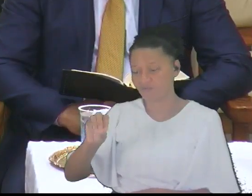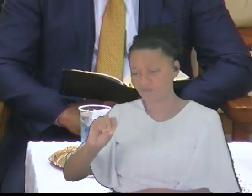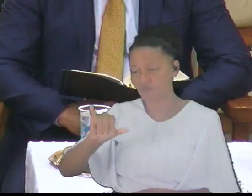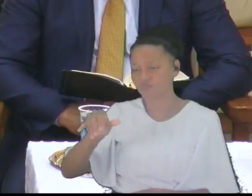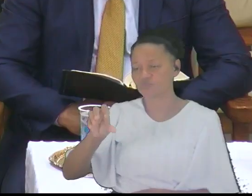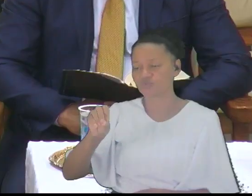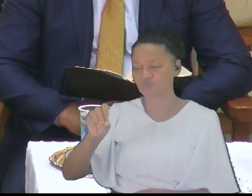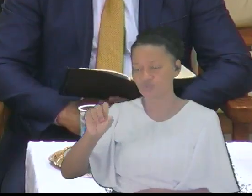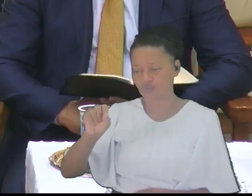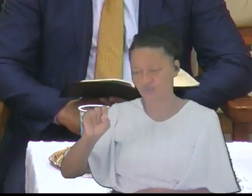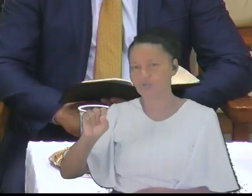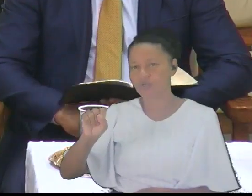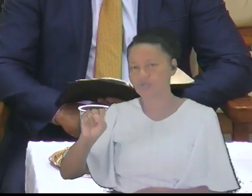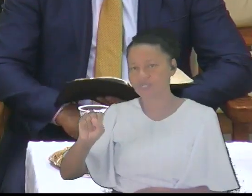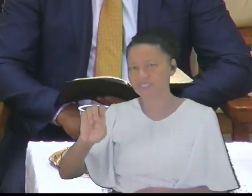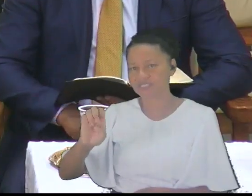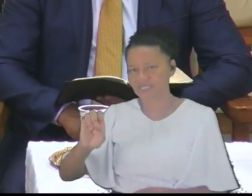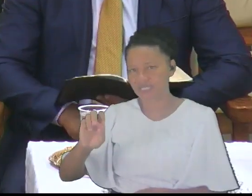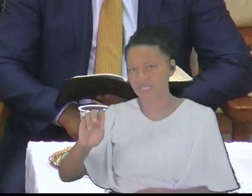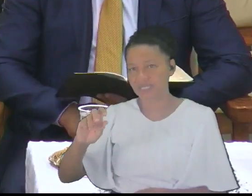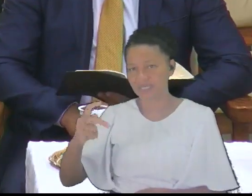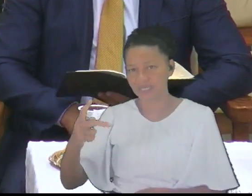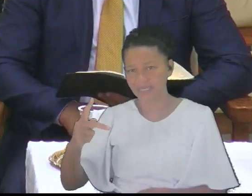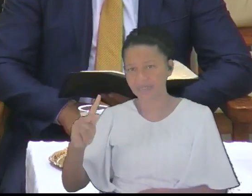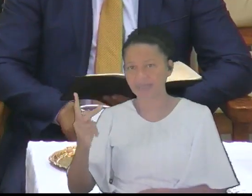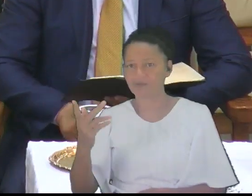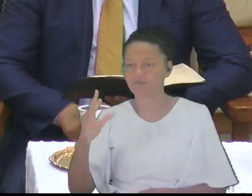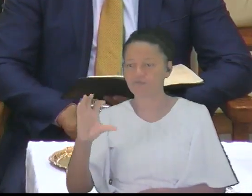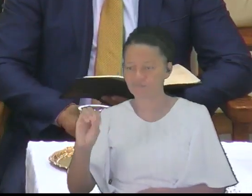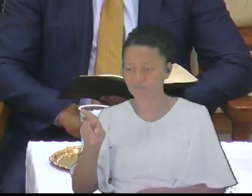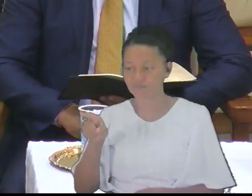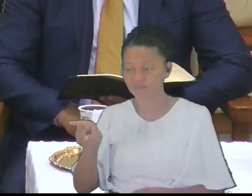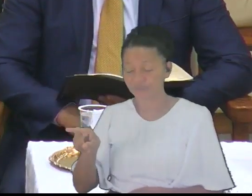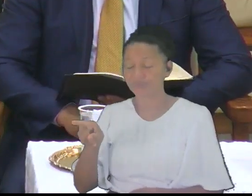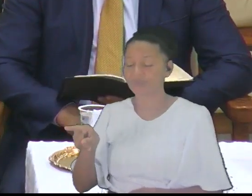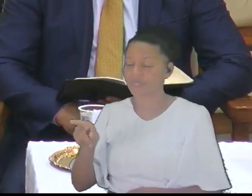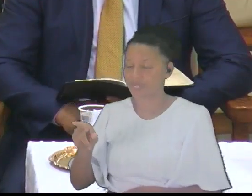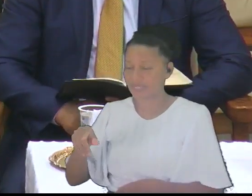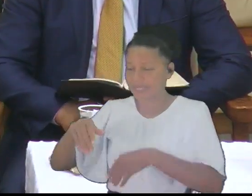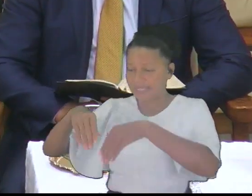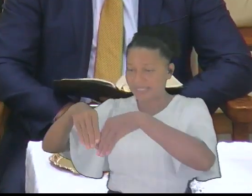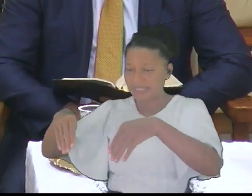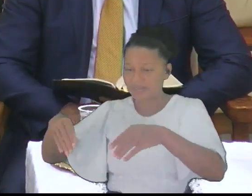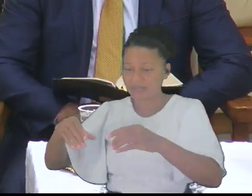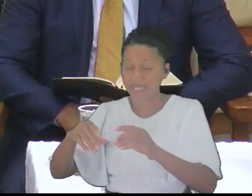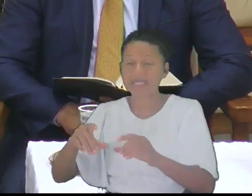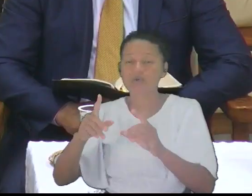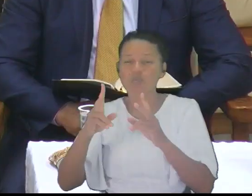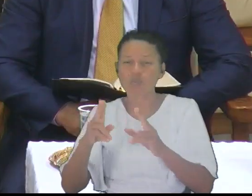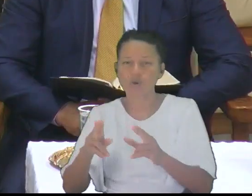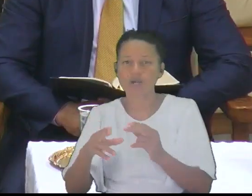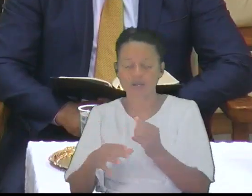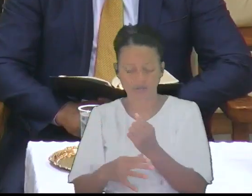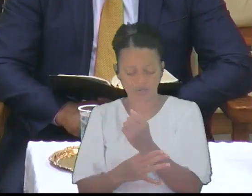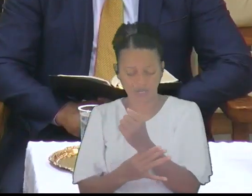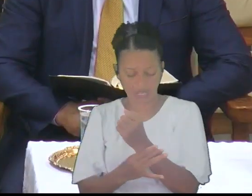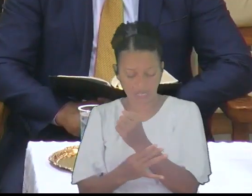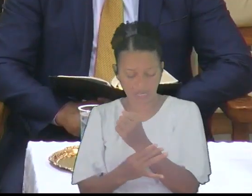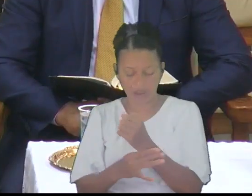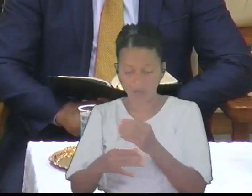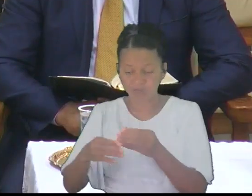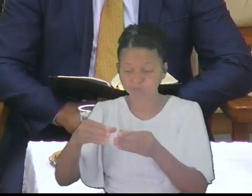que separava o lugar santo do lugar santíssimo, era da grossura do punho da mão de um